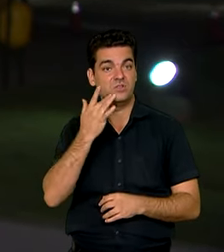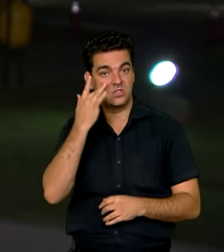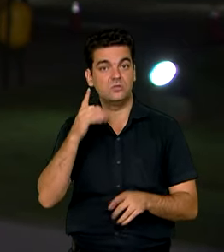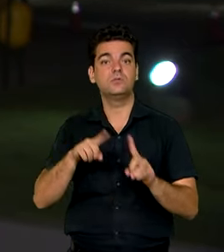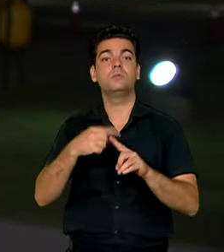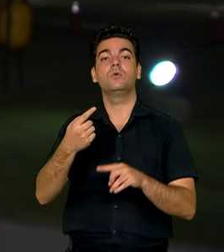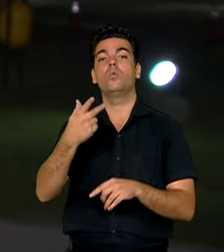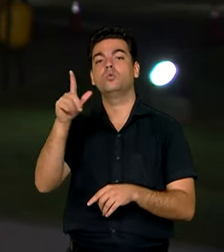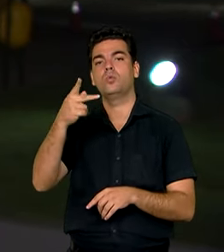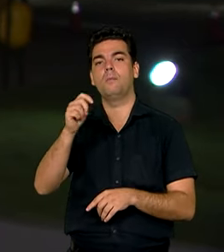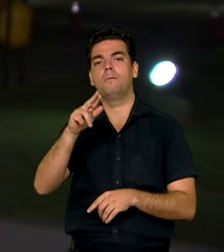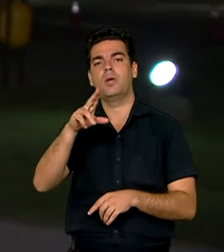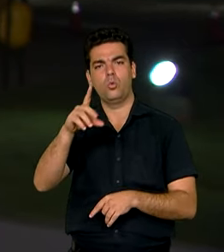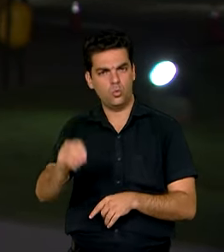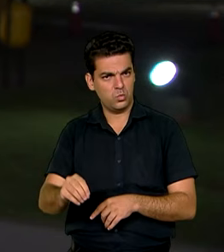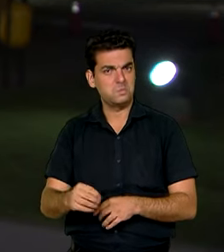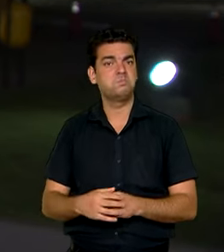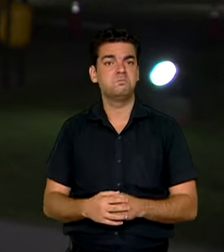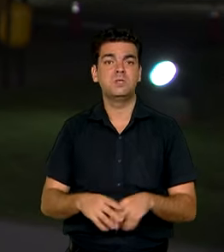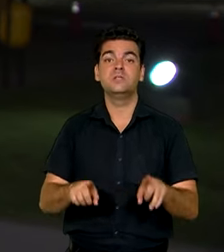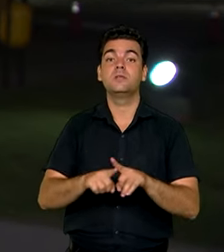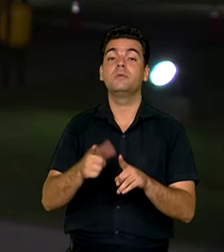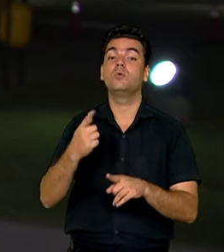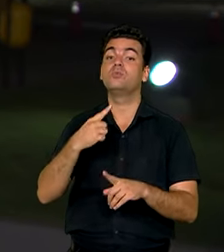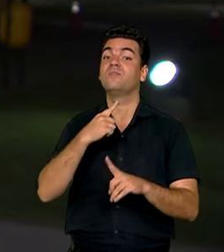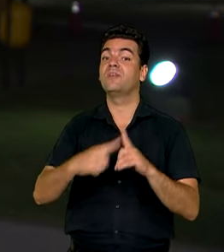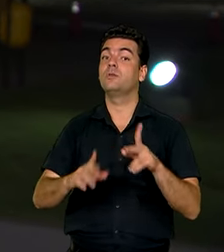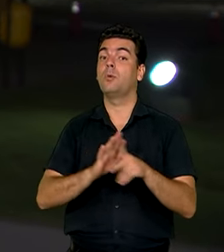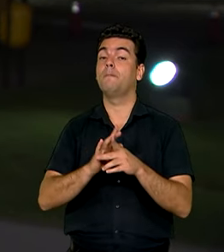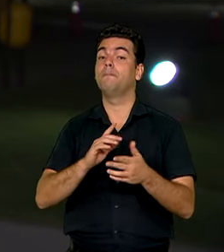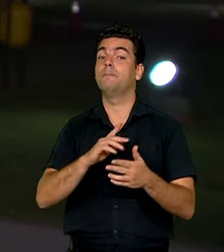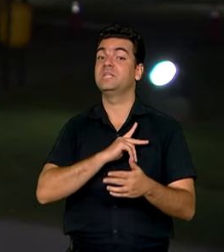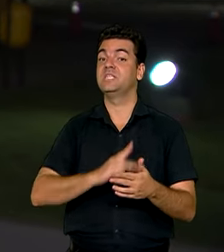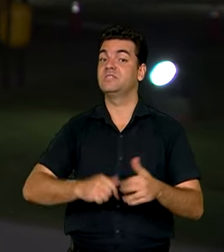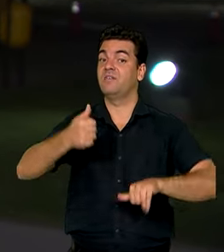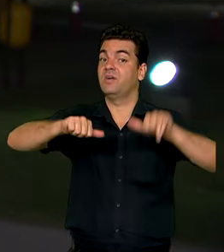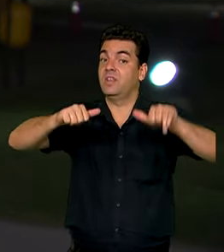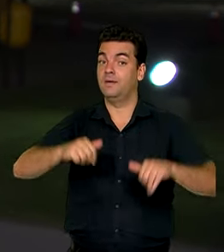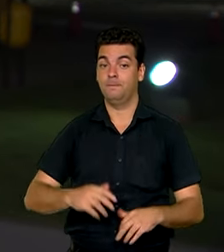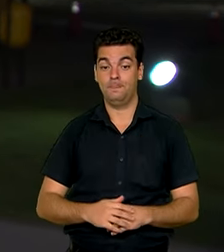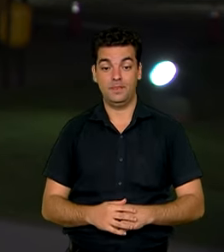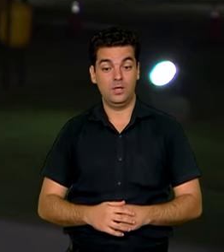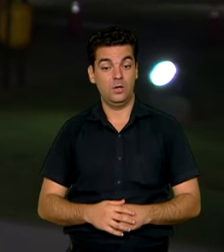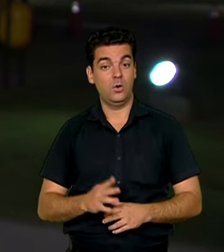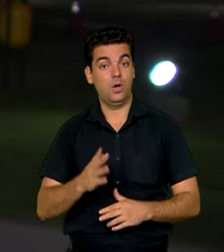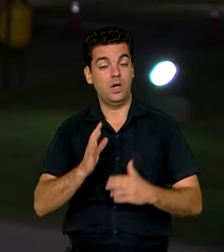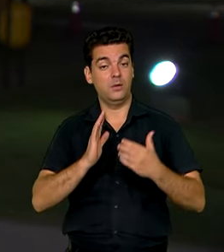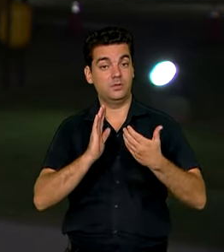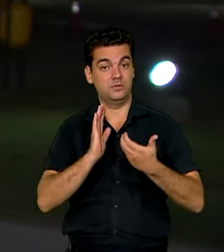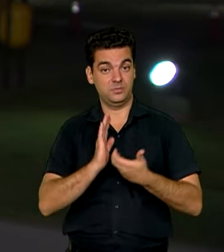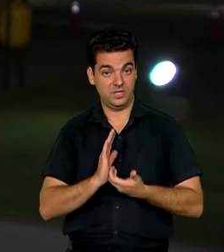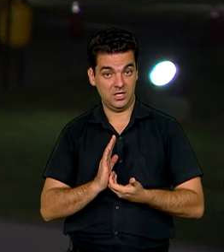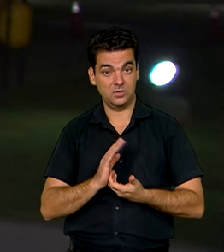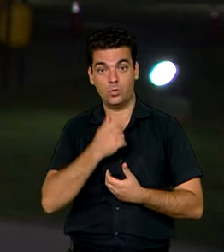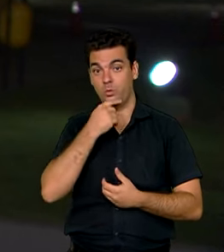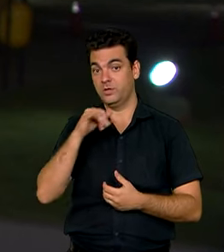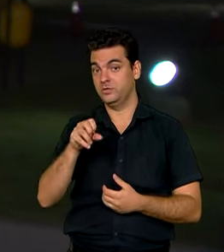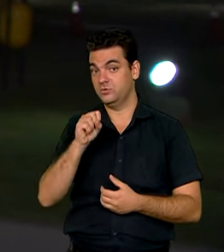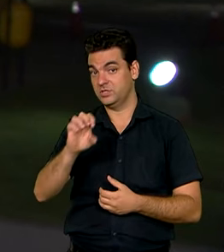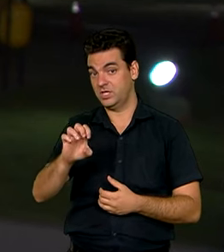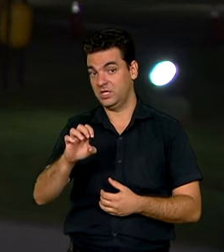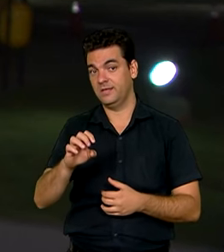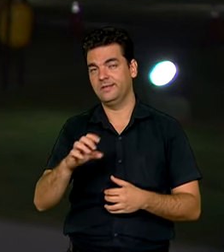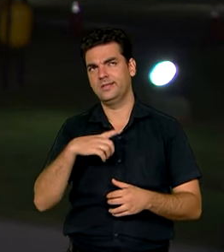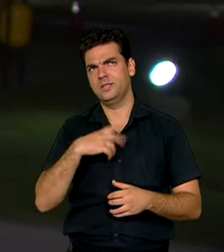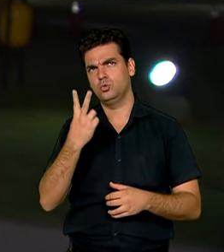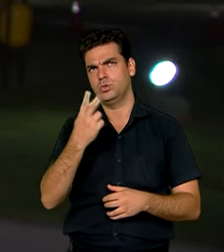Paulo Gonet, também além dos vetos presidenciais. Para o líder do governo na Câmara dos Deputados, José Guimarães, serão